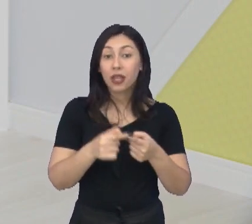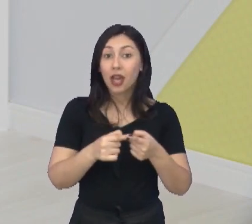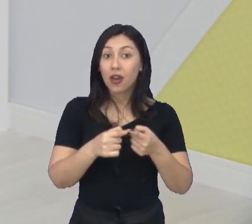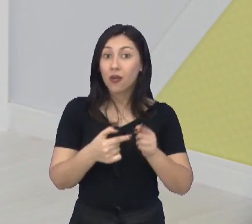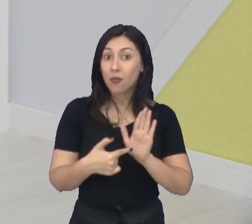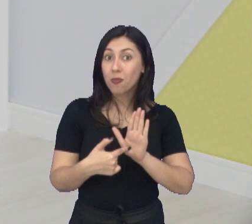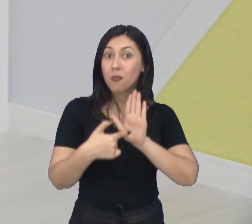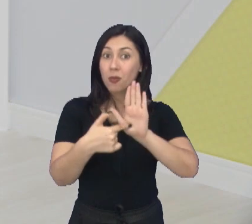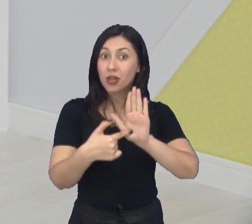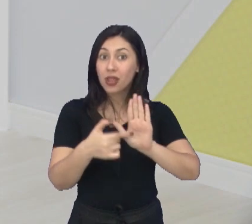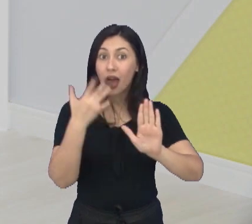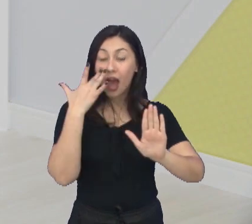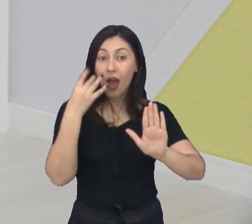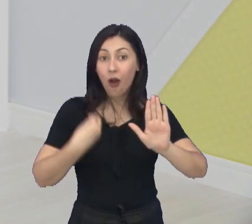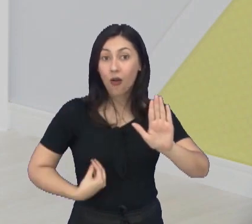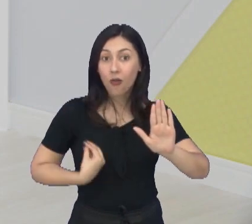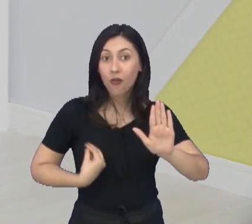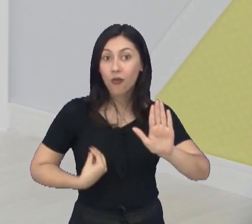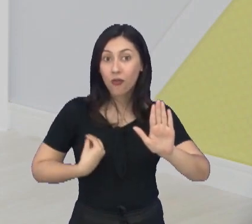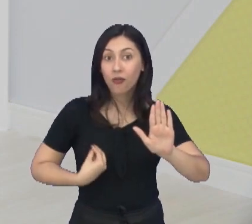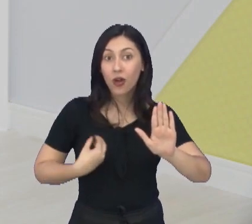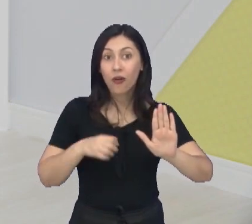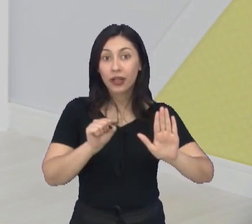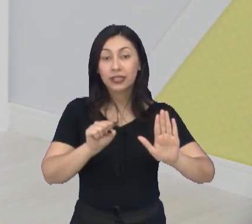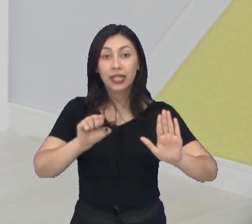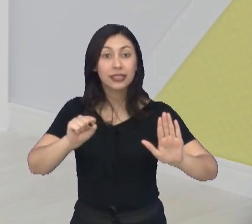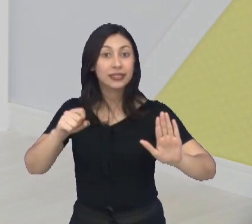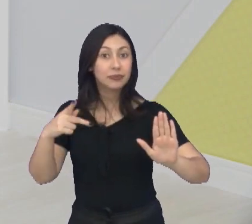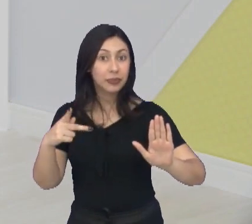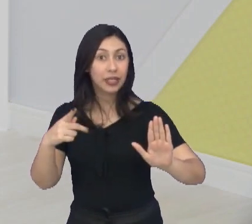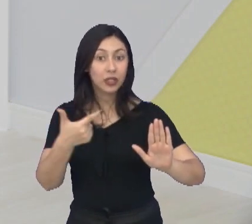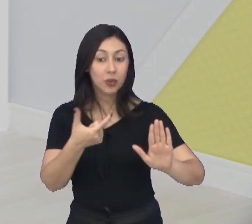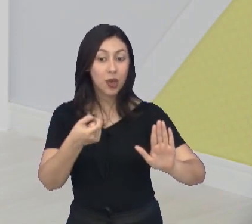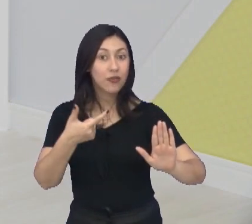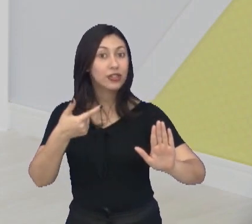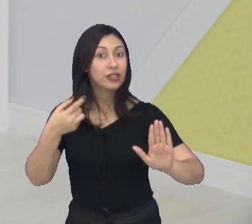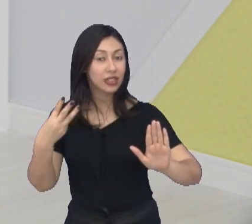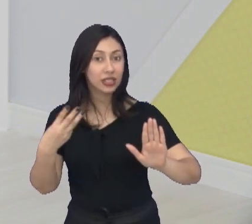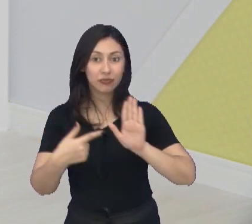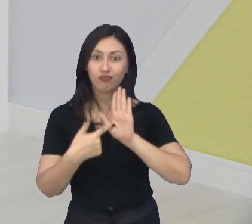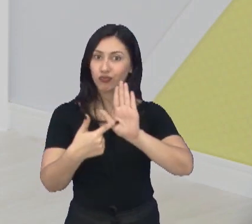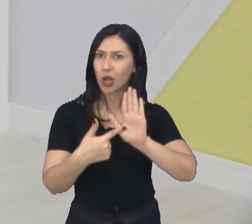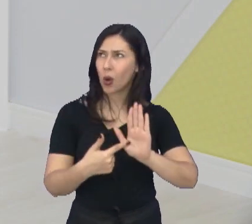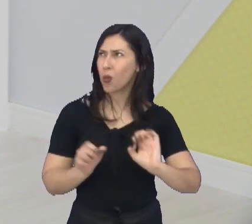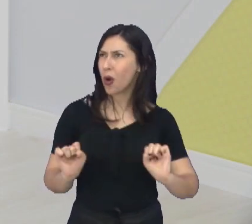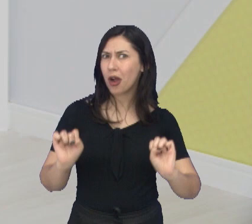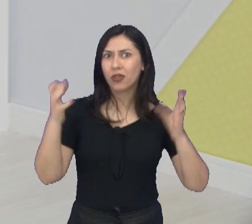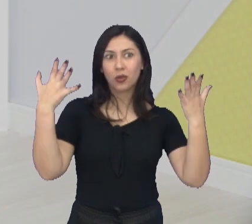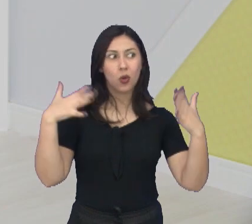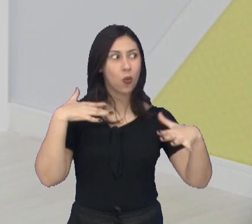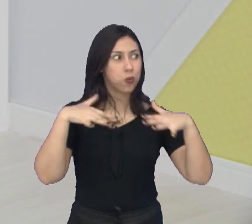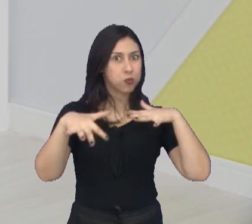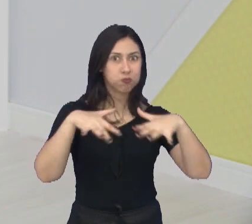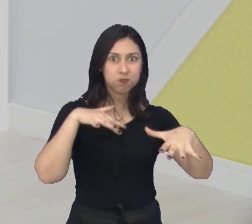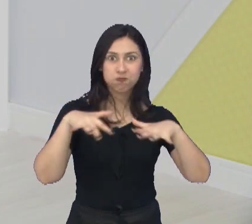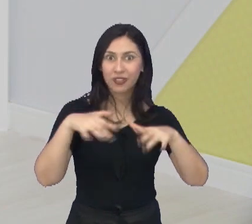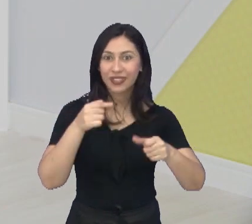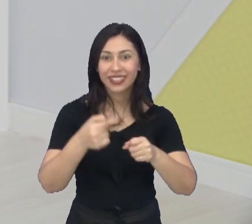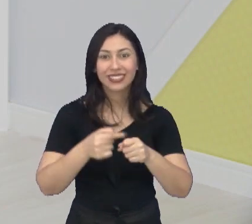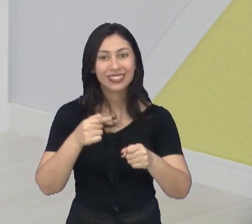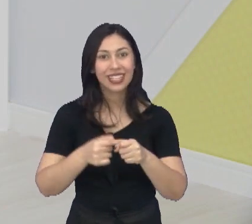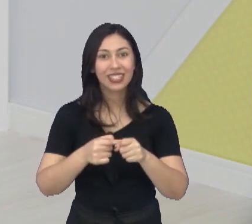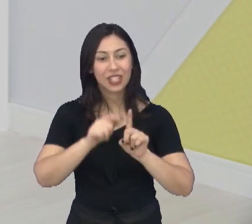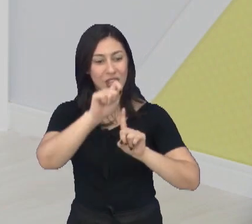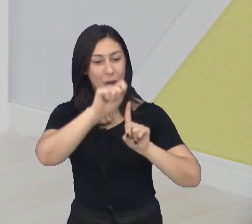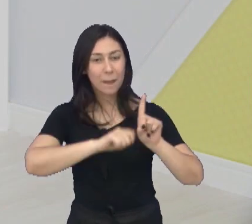transmissão ao vivo do encerramento do Space Studios Program 2023. Um baita baita evento que movimentou a nossa cidade todo esse